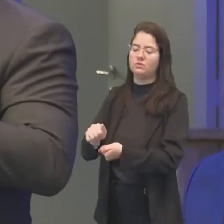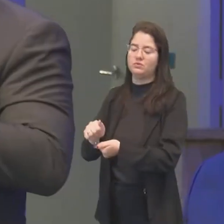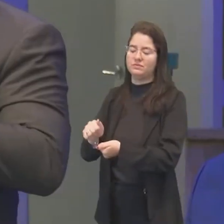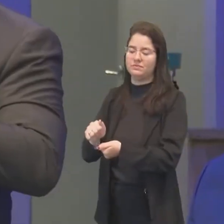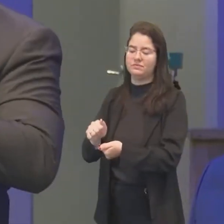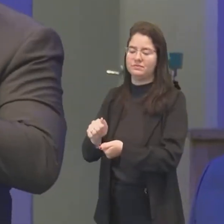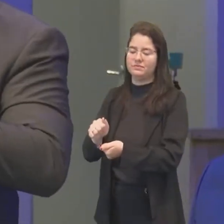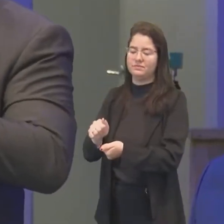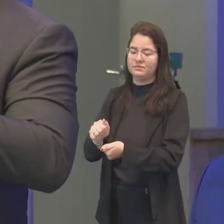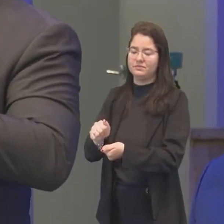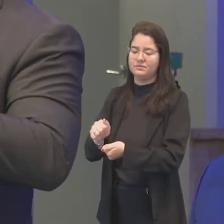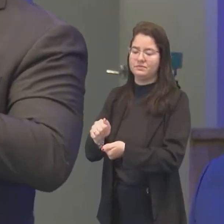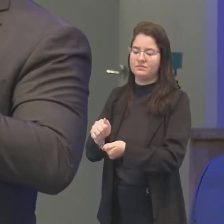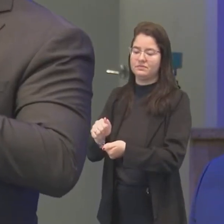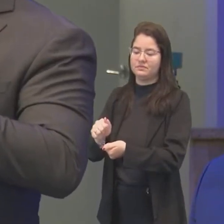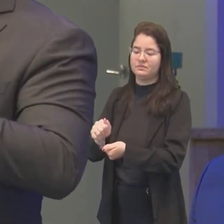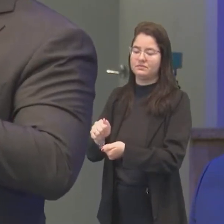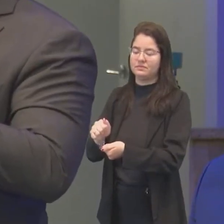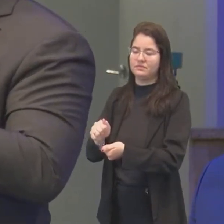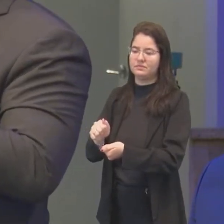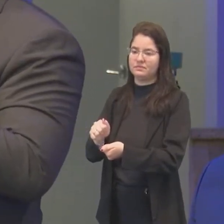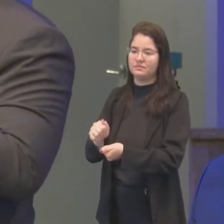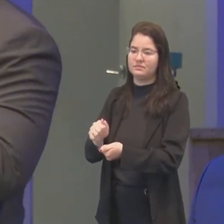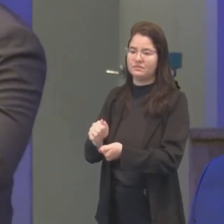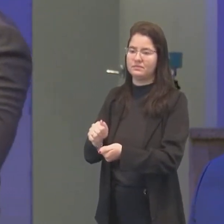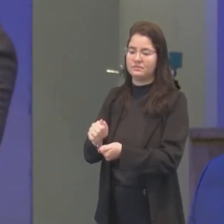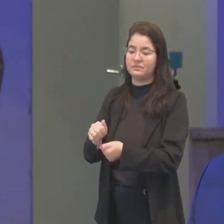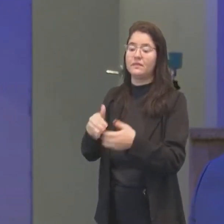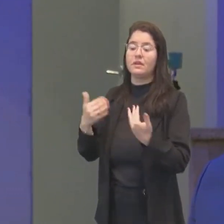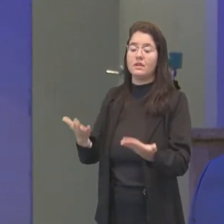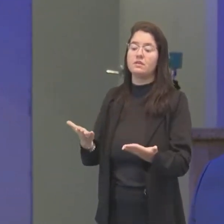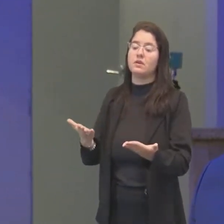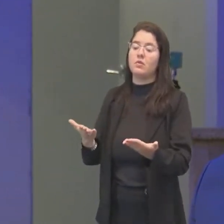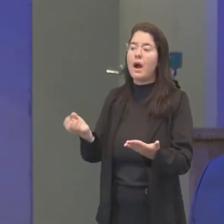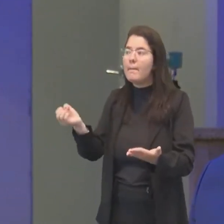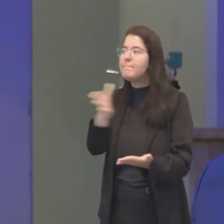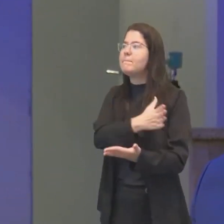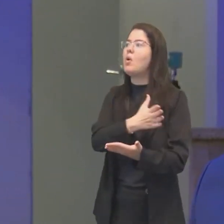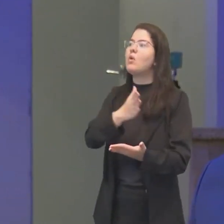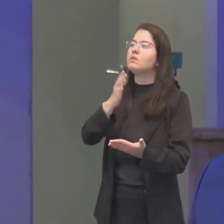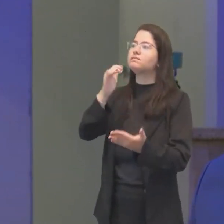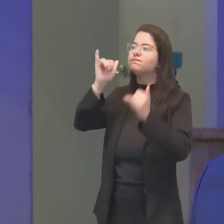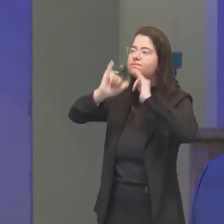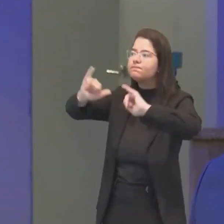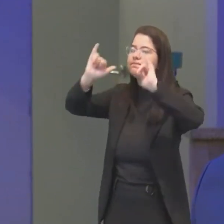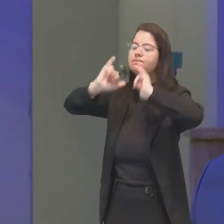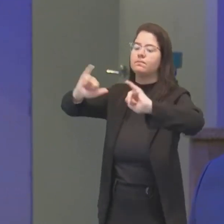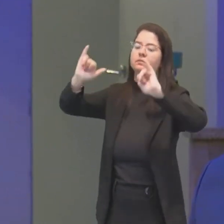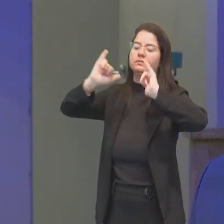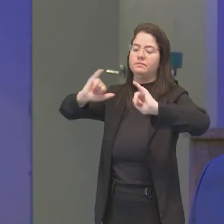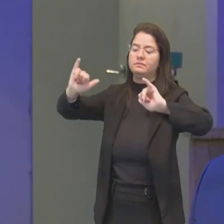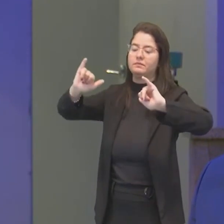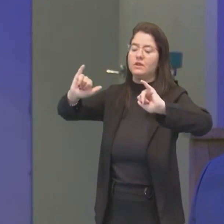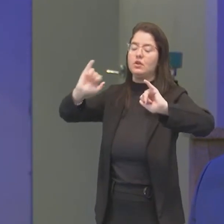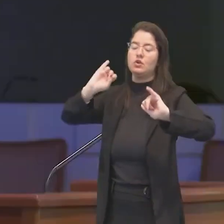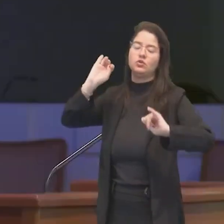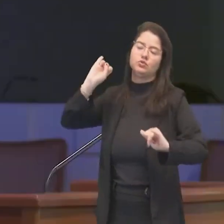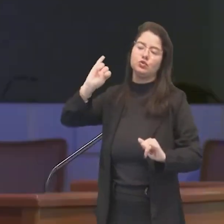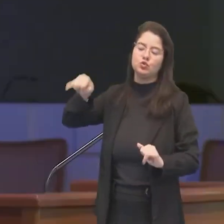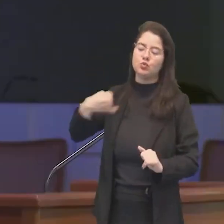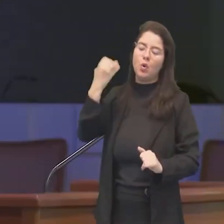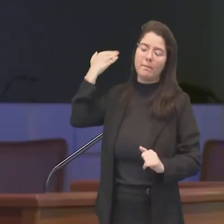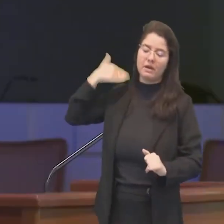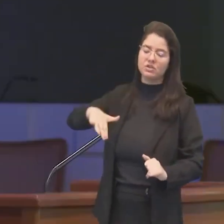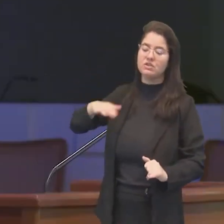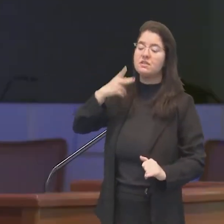declaração evangelística, a boa nova sendo proferida pelo precursor, por João Batista: eis o